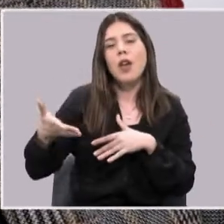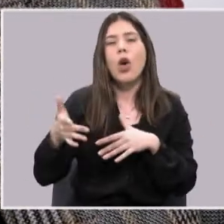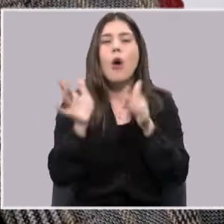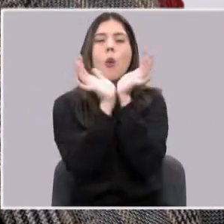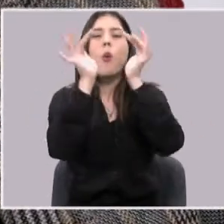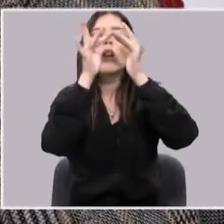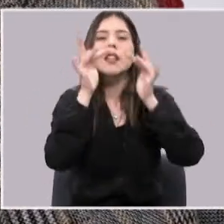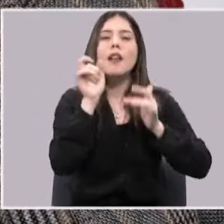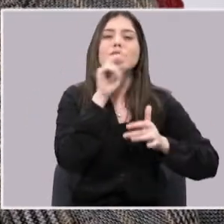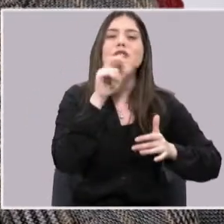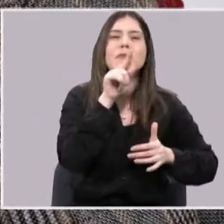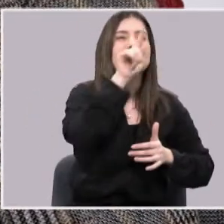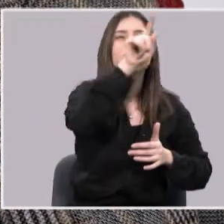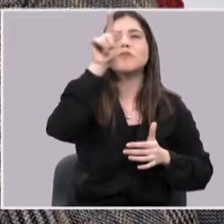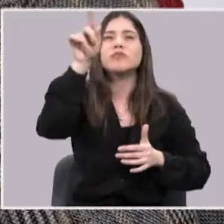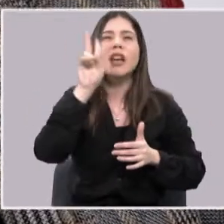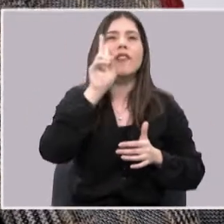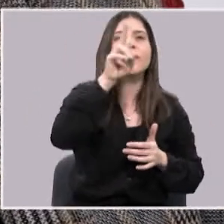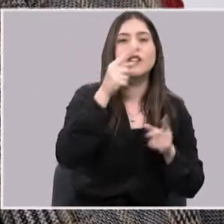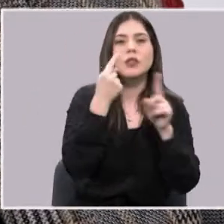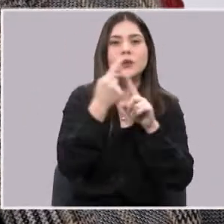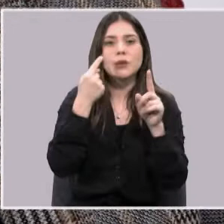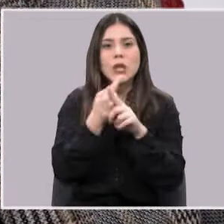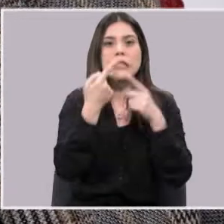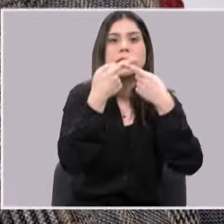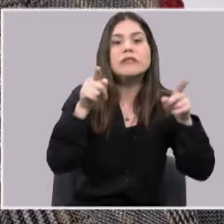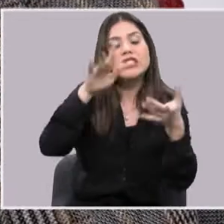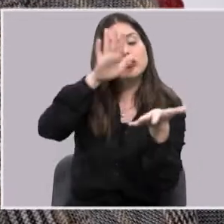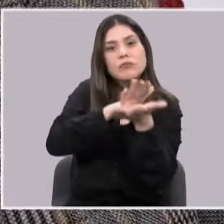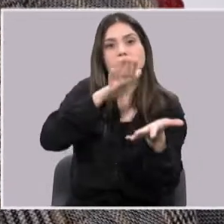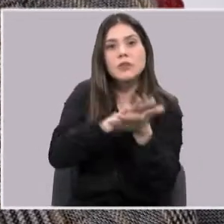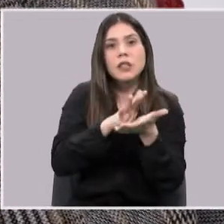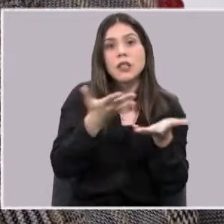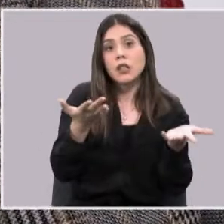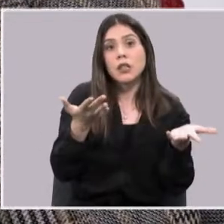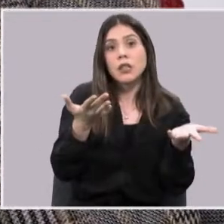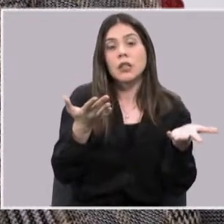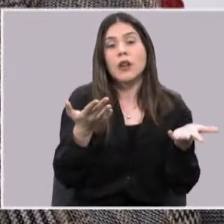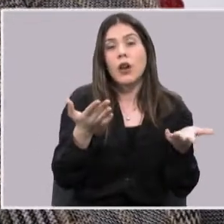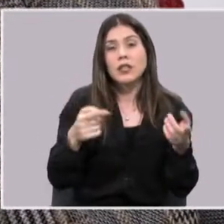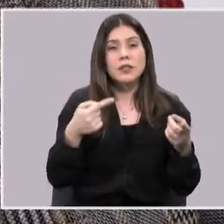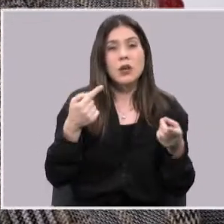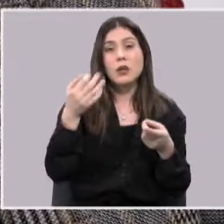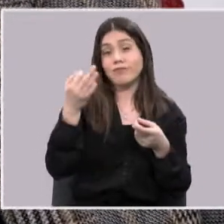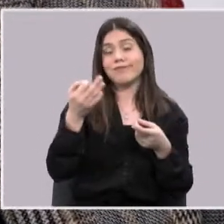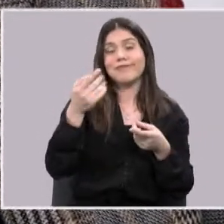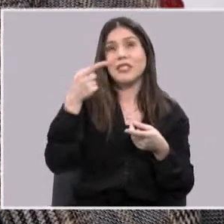o online, o digital, permite soluções em termos editoriais que são